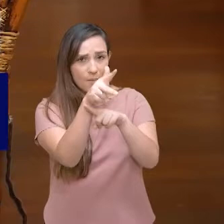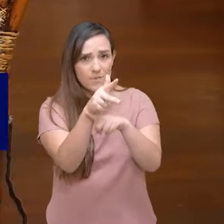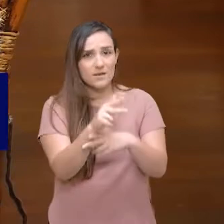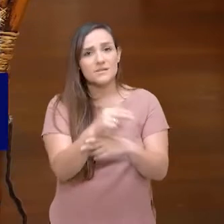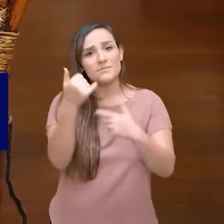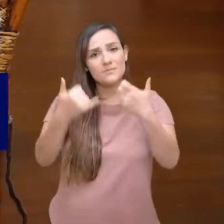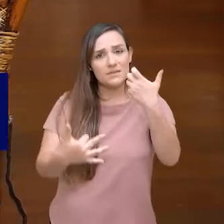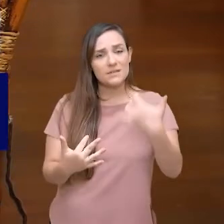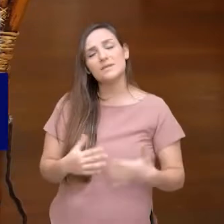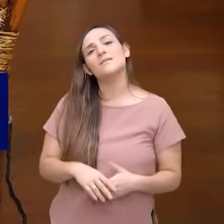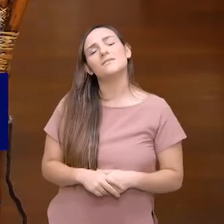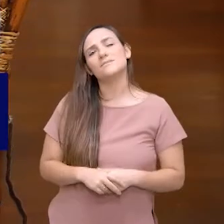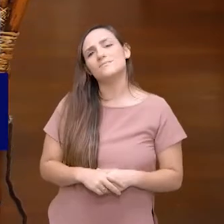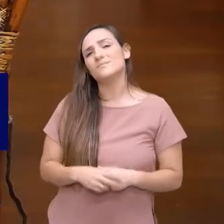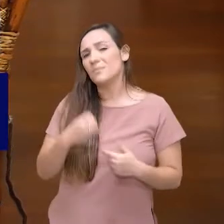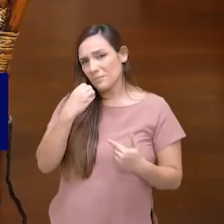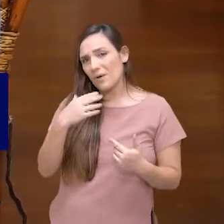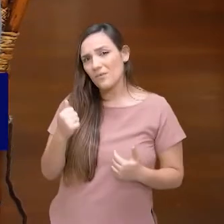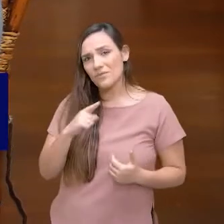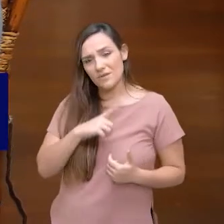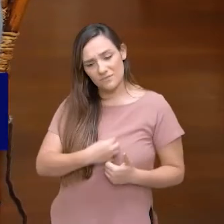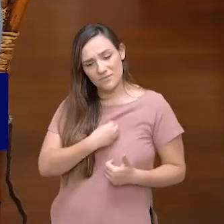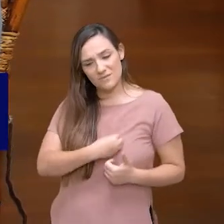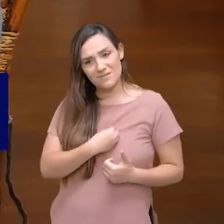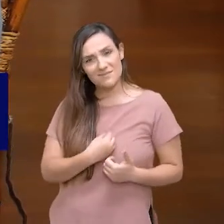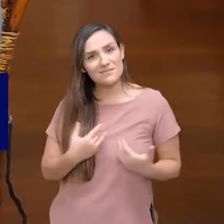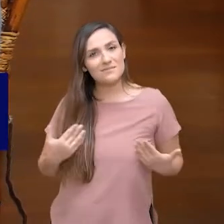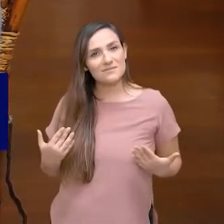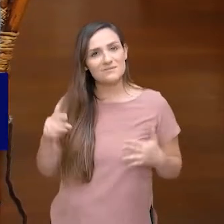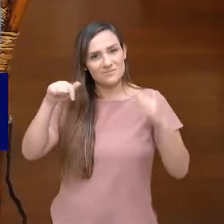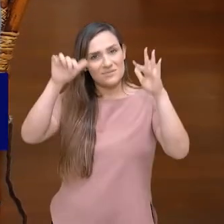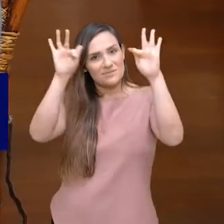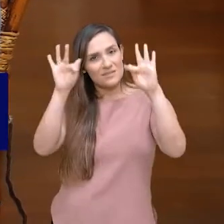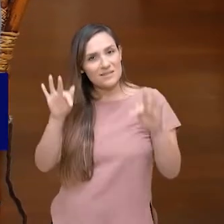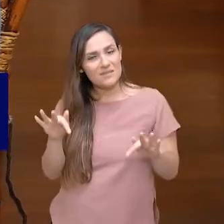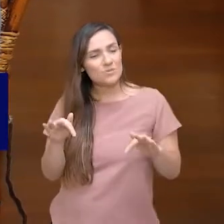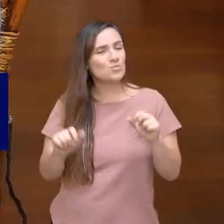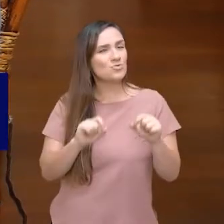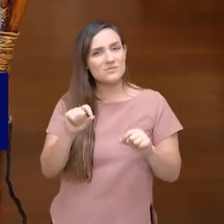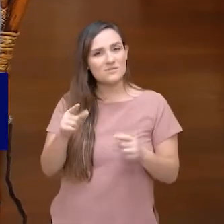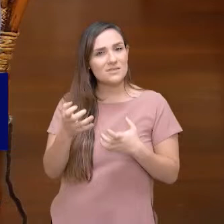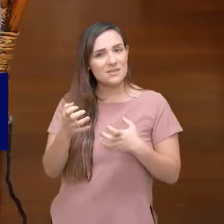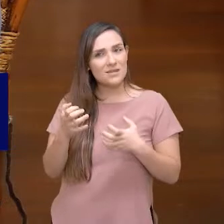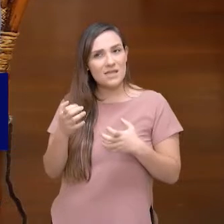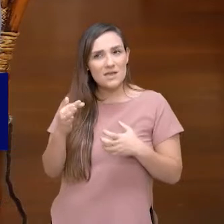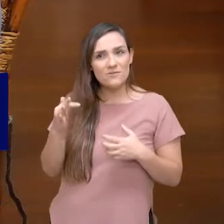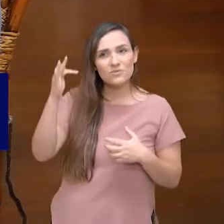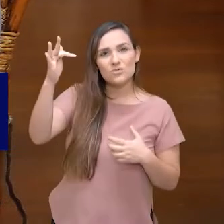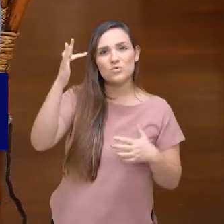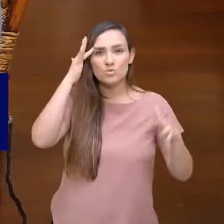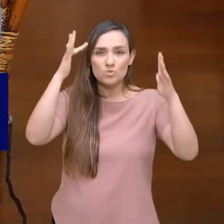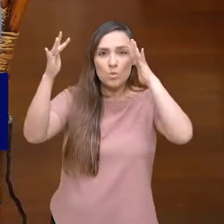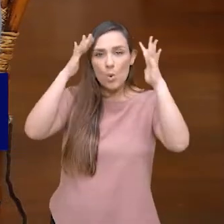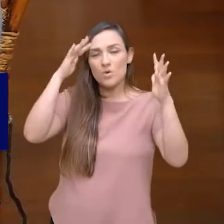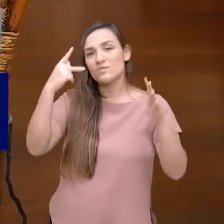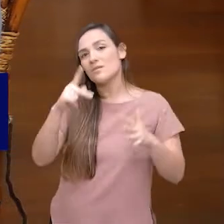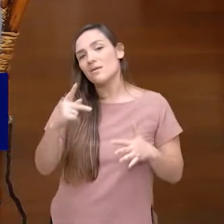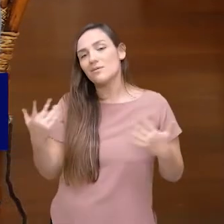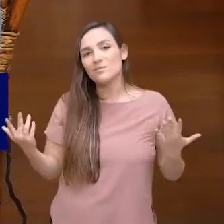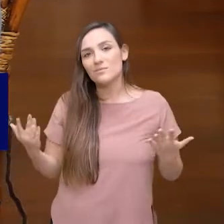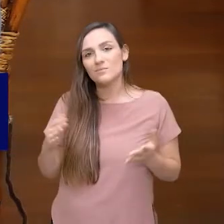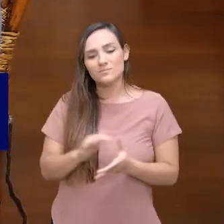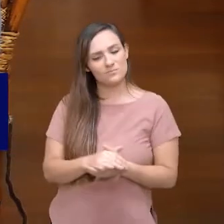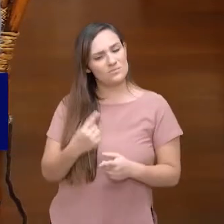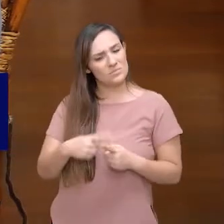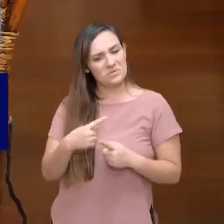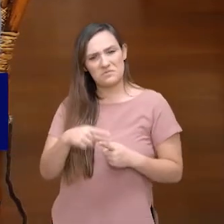dessa trajetória, vale a pena, está valendo a pena a vida? O que o senhor espera? Quais são os seus sonhos, já que o senhor é uma